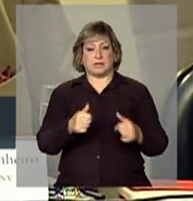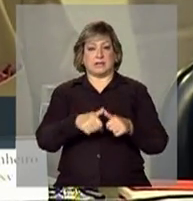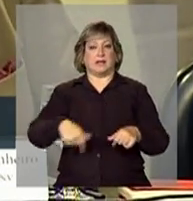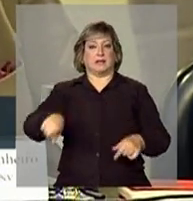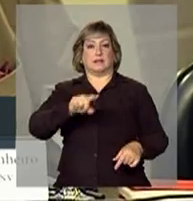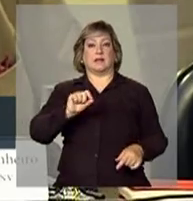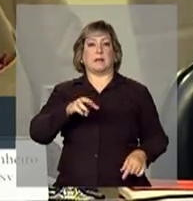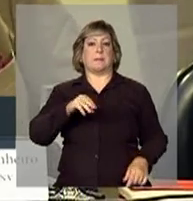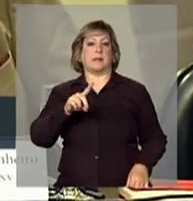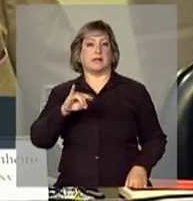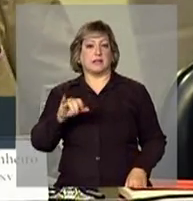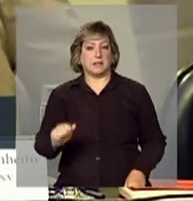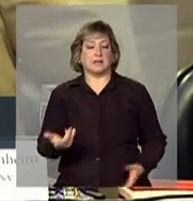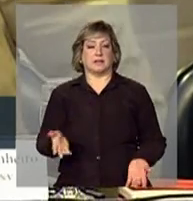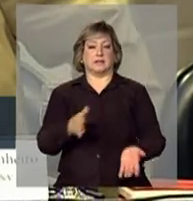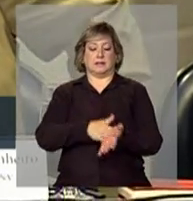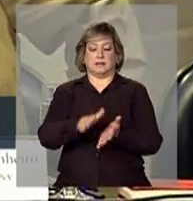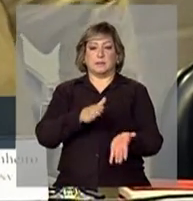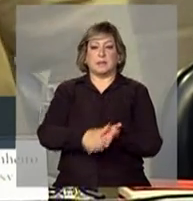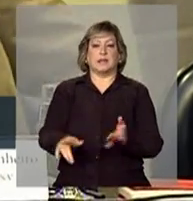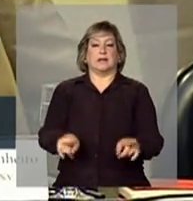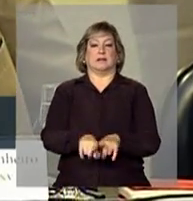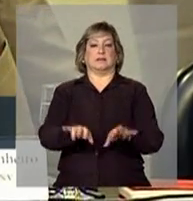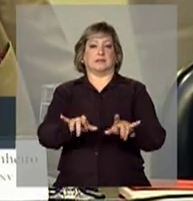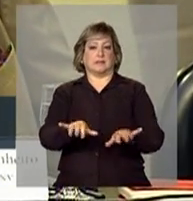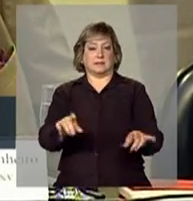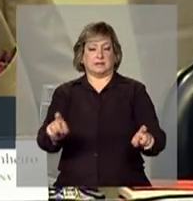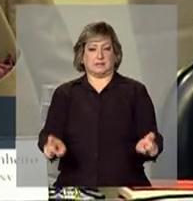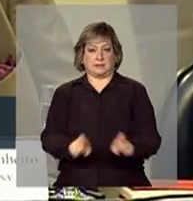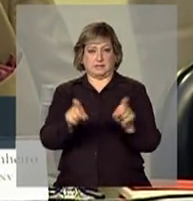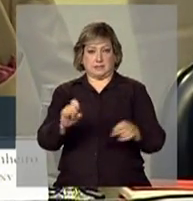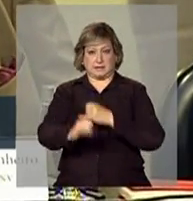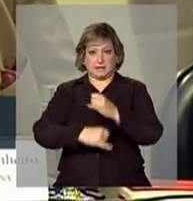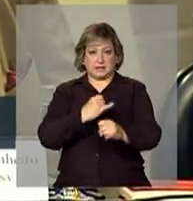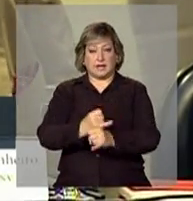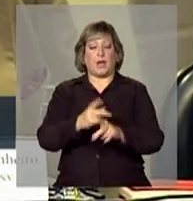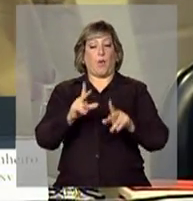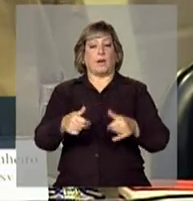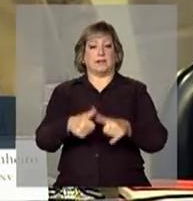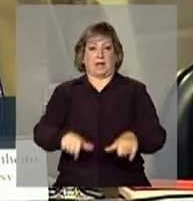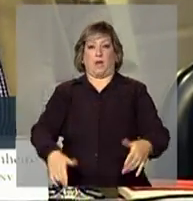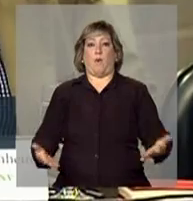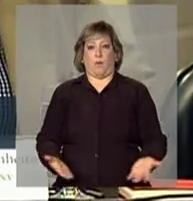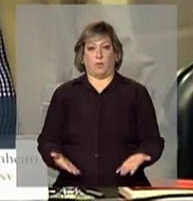mídia impressa e eletrônica como está hoje.